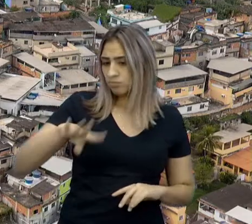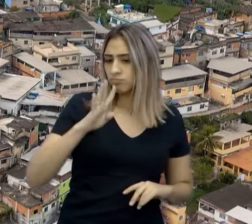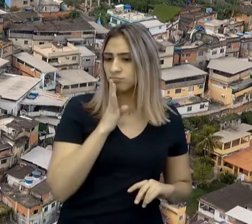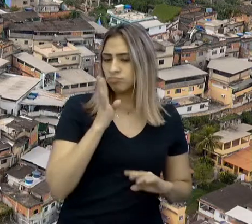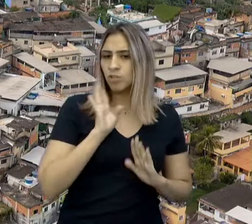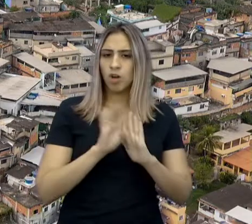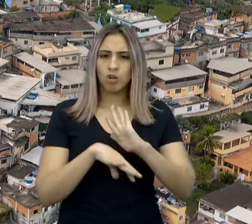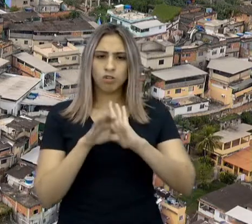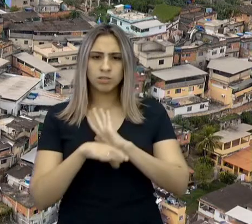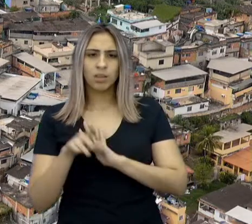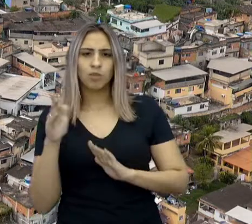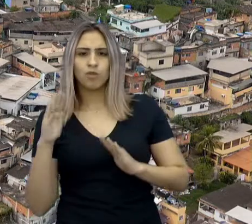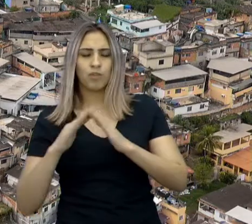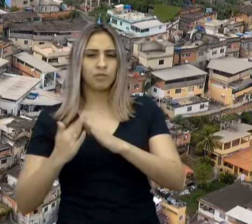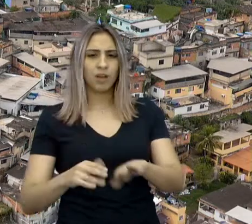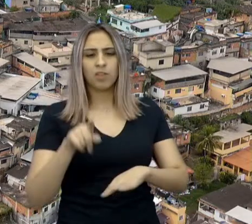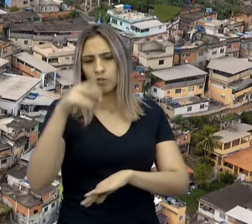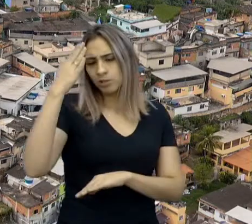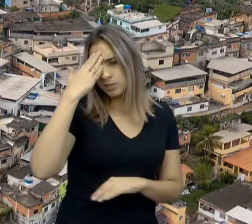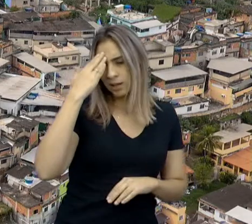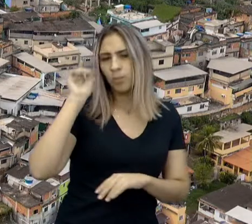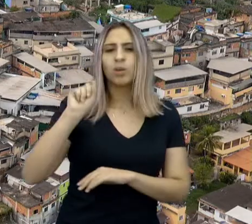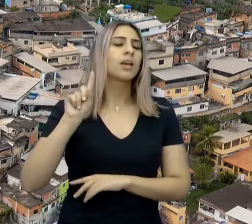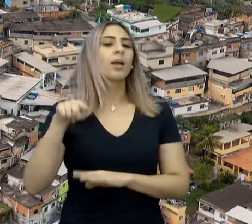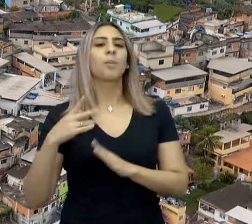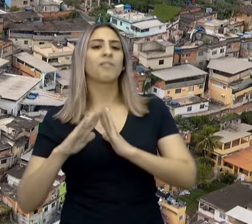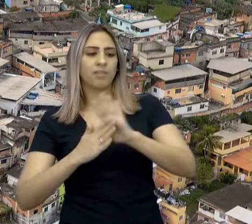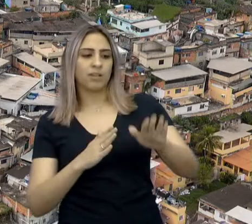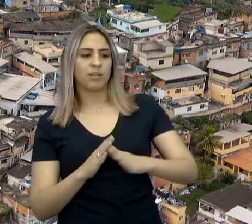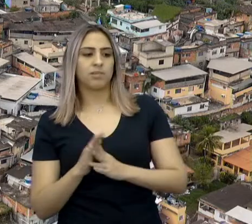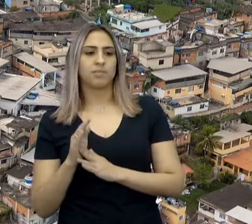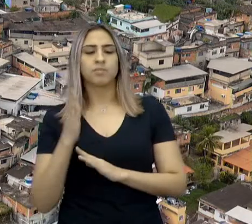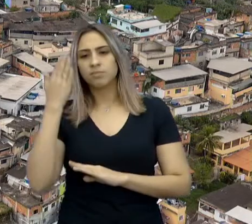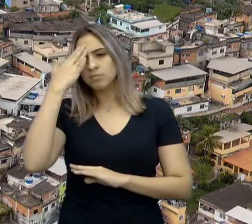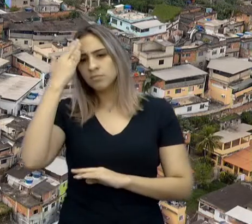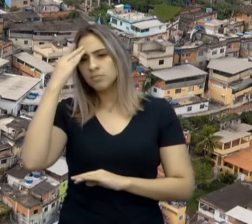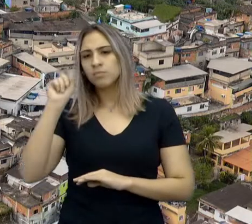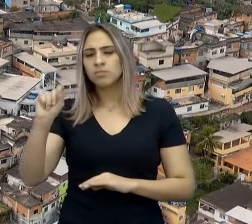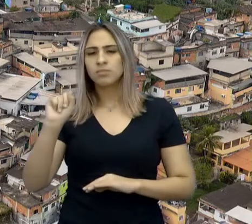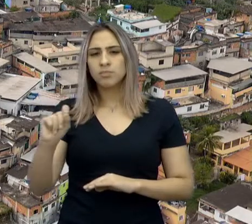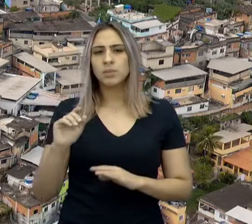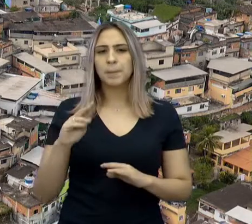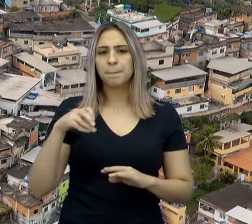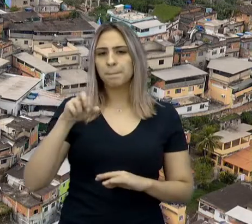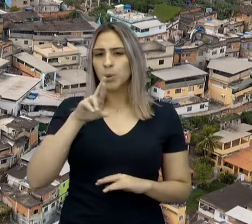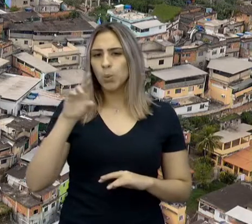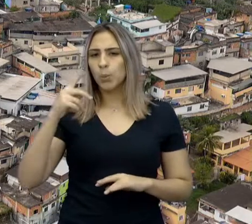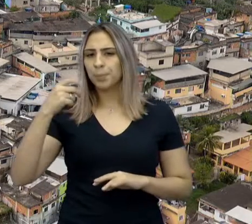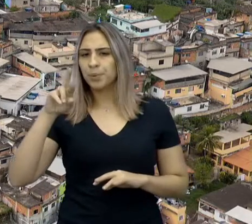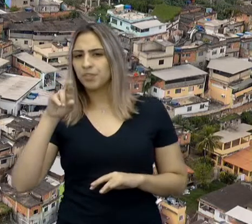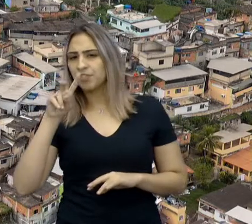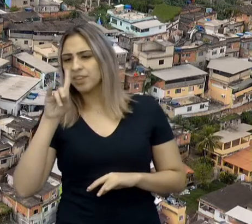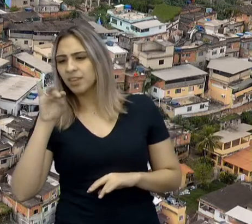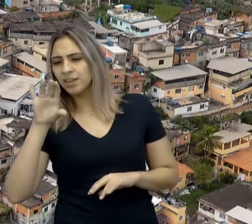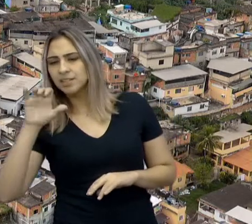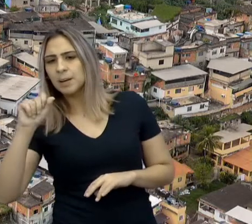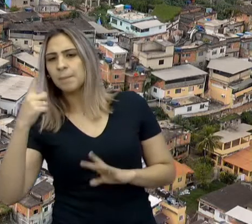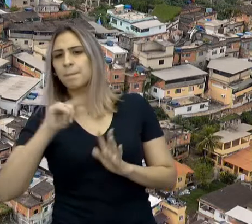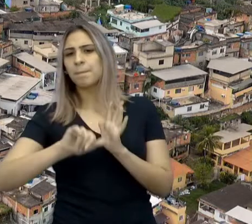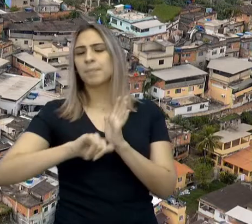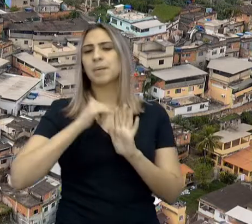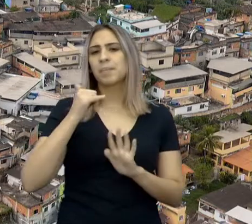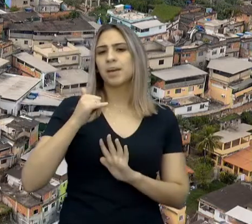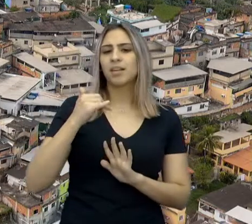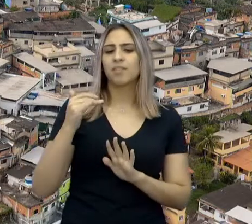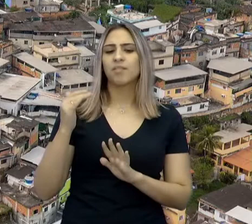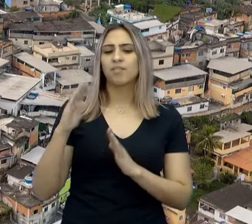o conceito de favela, né, você sabe o que é uma favela, saiba que o Morro da Providência é a primeira favela